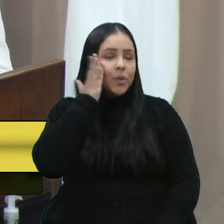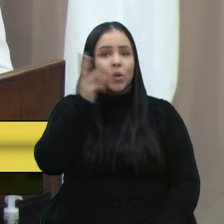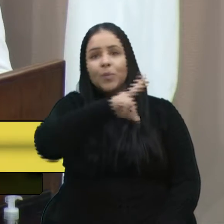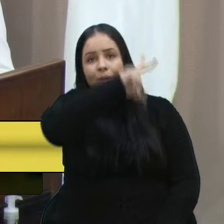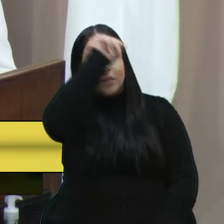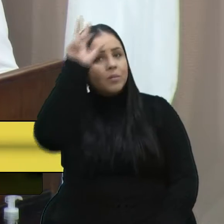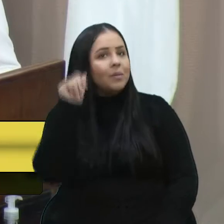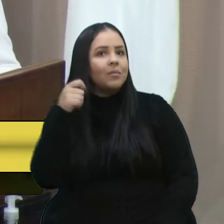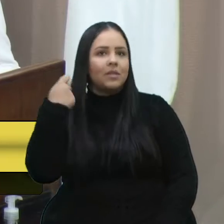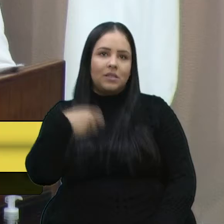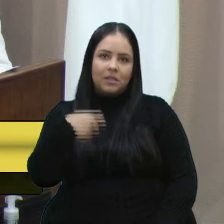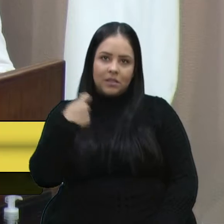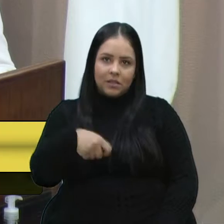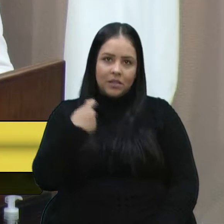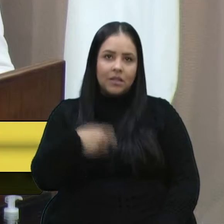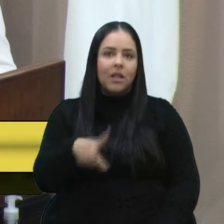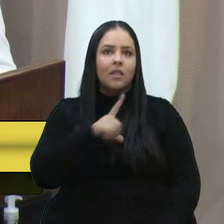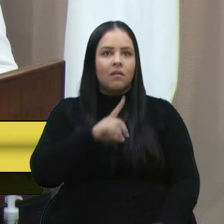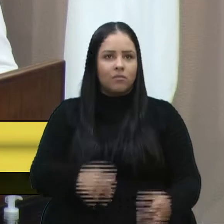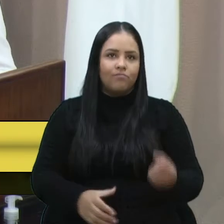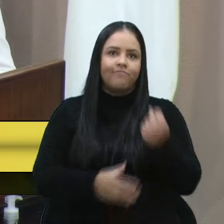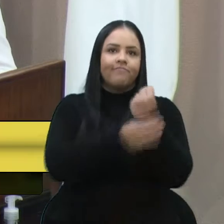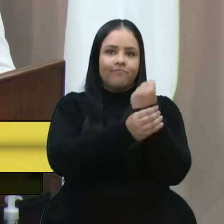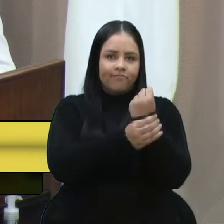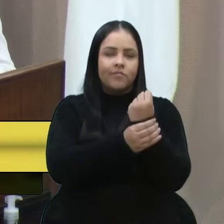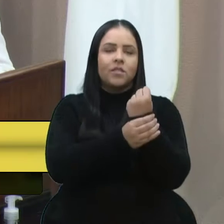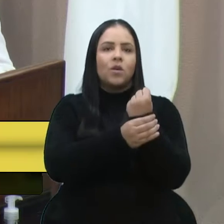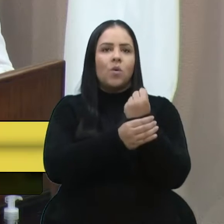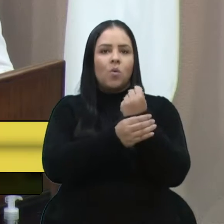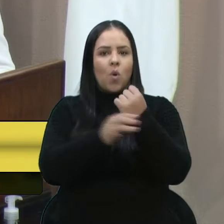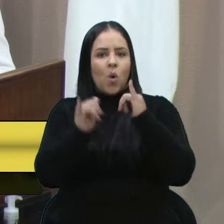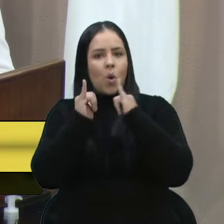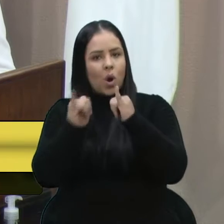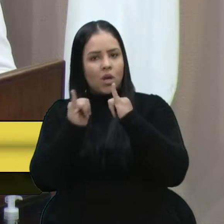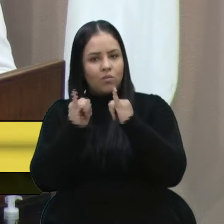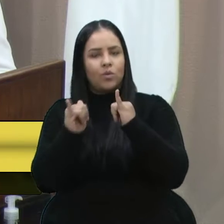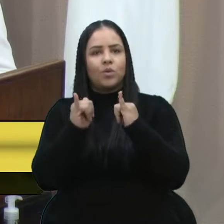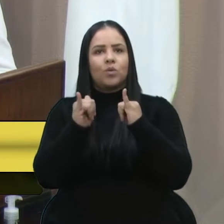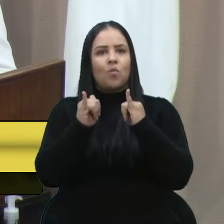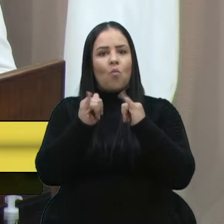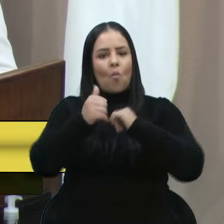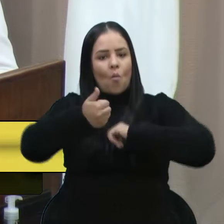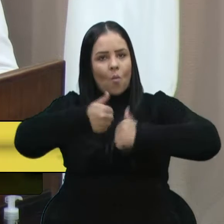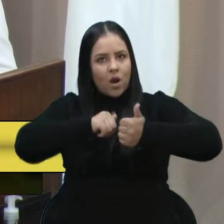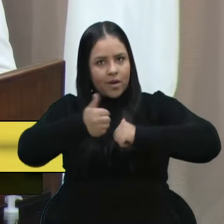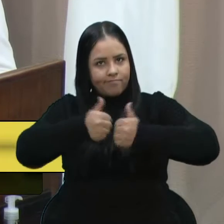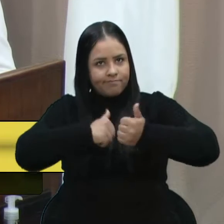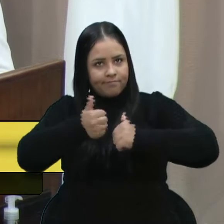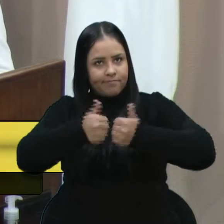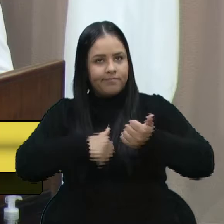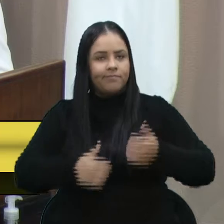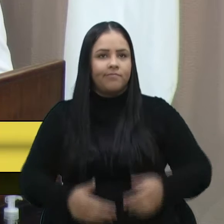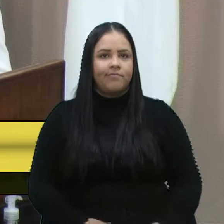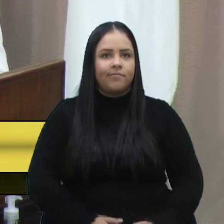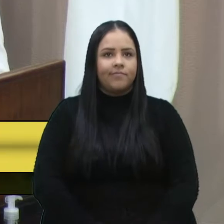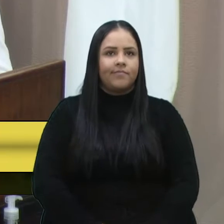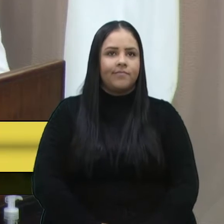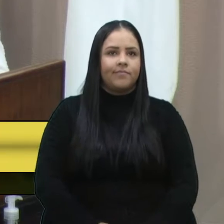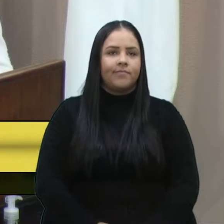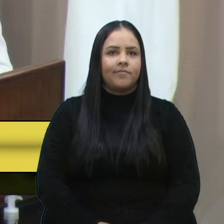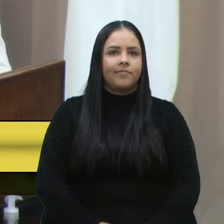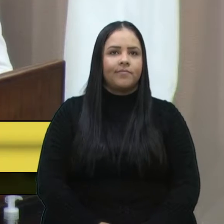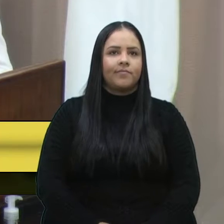que garantir um transporte público, é garantir um transporte público de qualidade, que faça